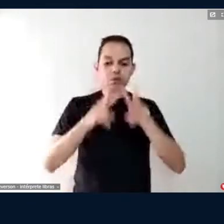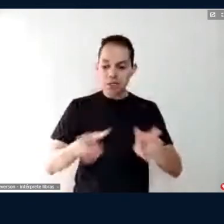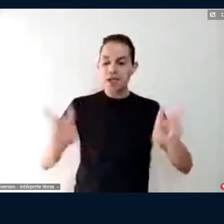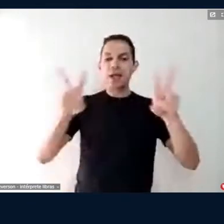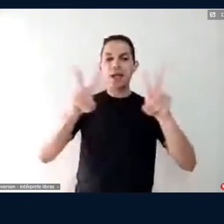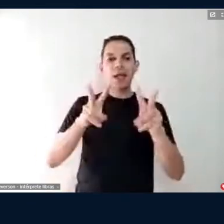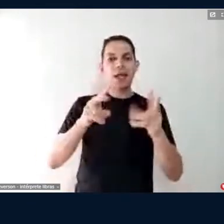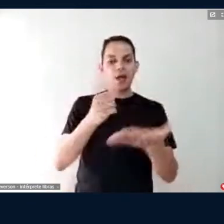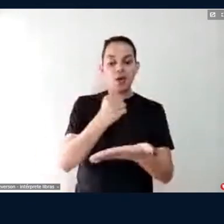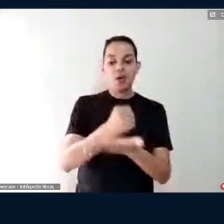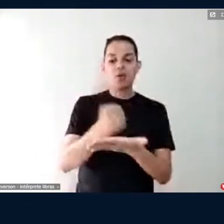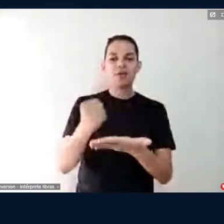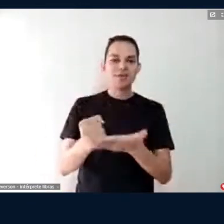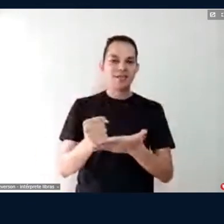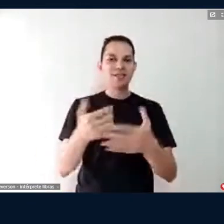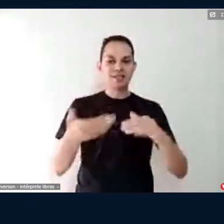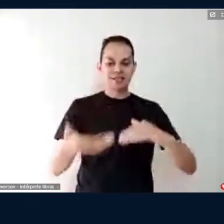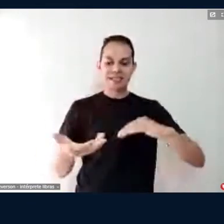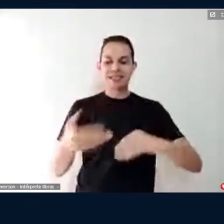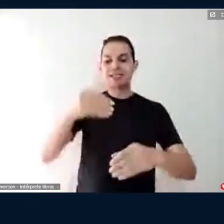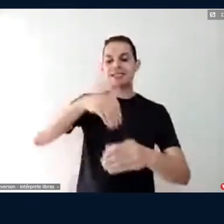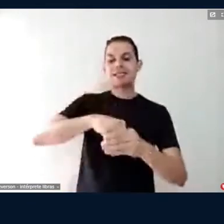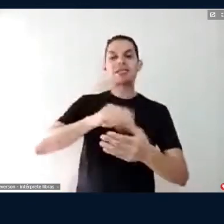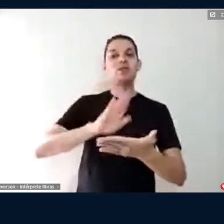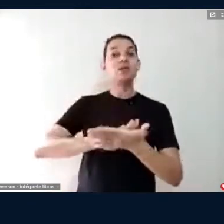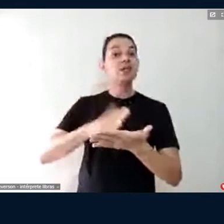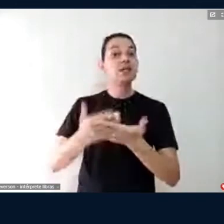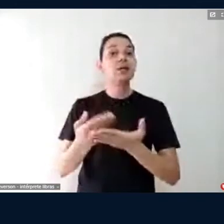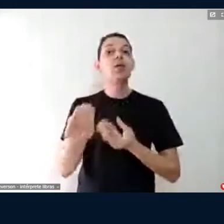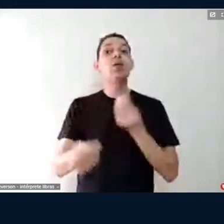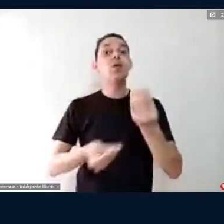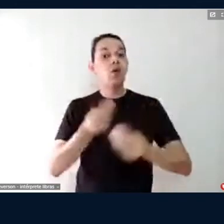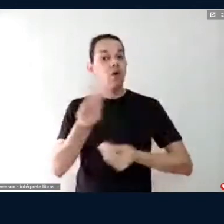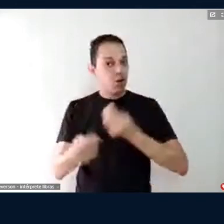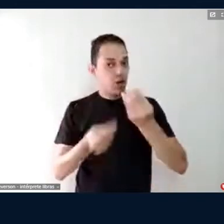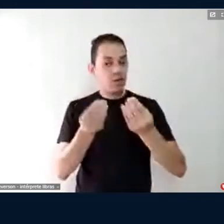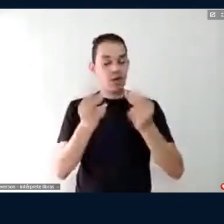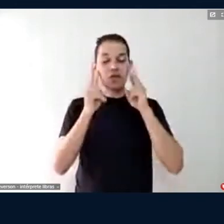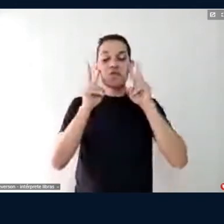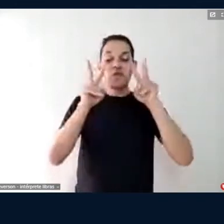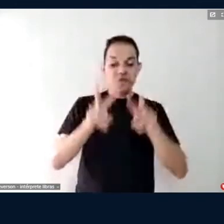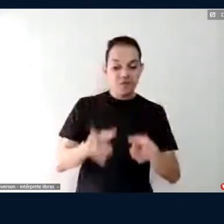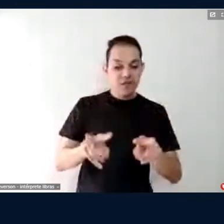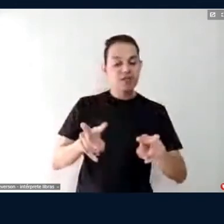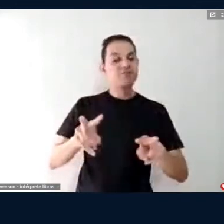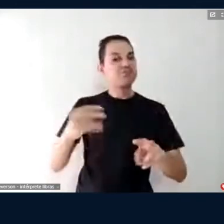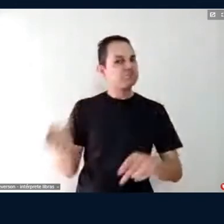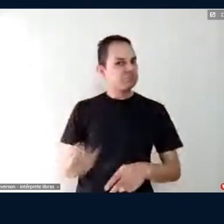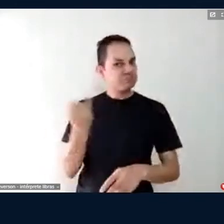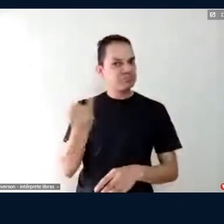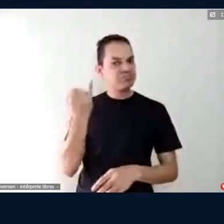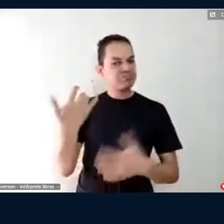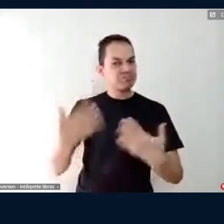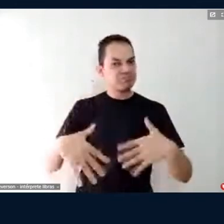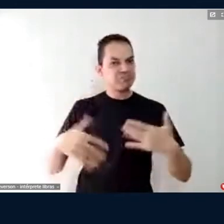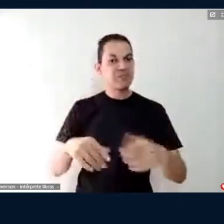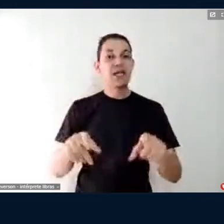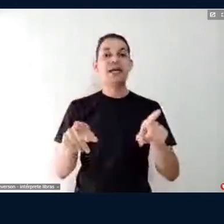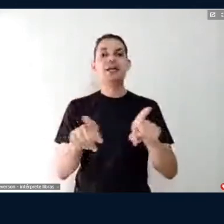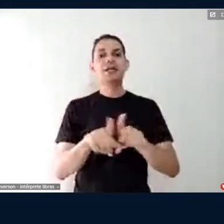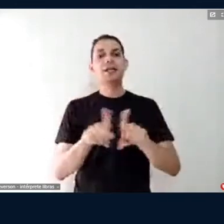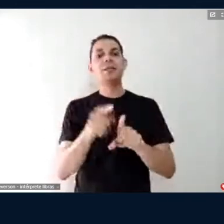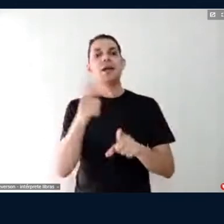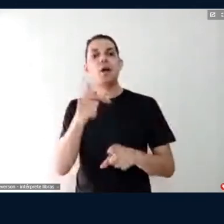de contratação no Congresso Nacional. Então, eu achei isso super importante. além disso, a